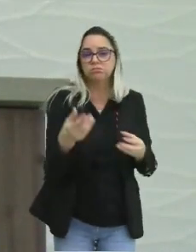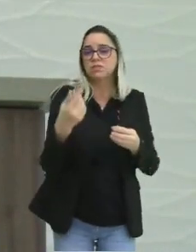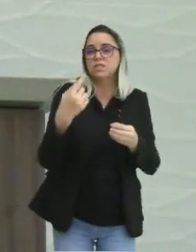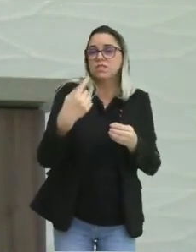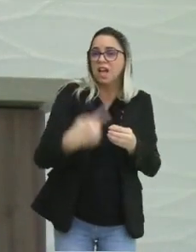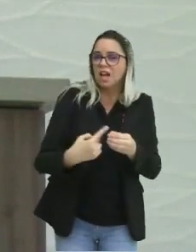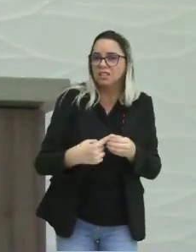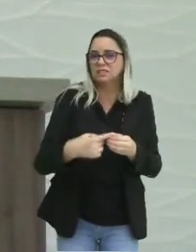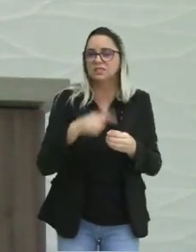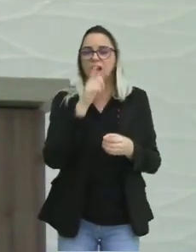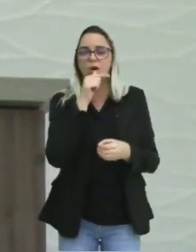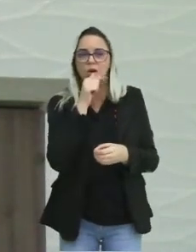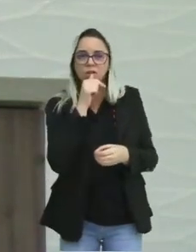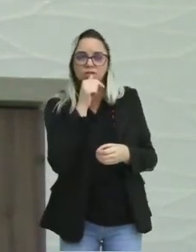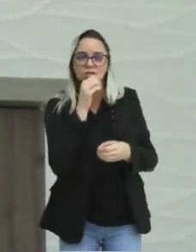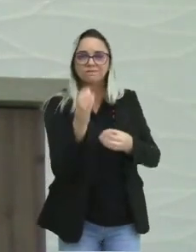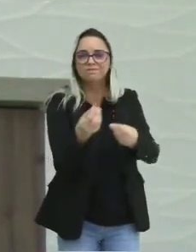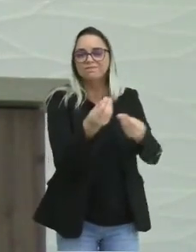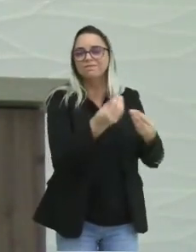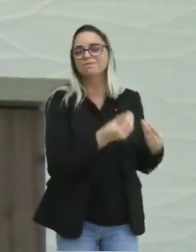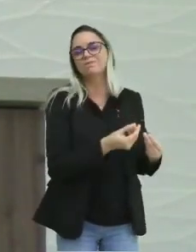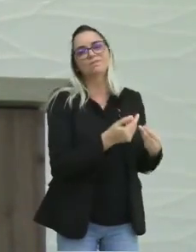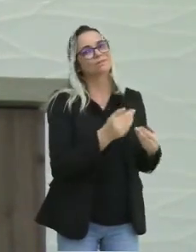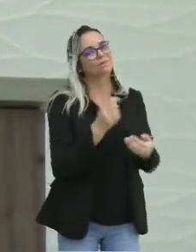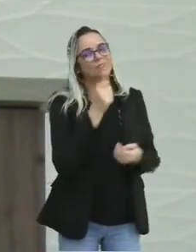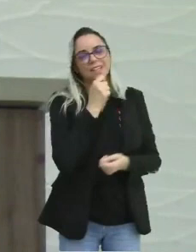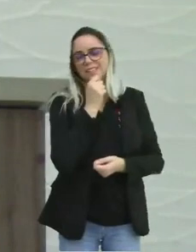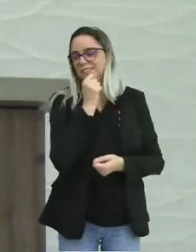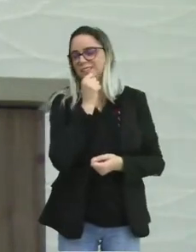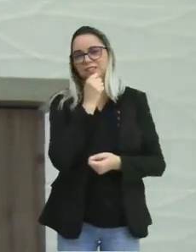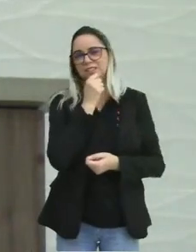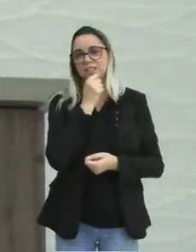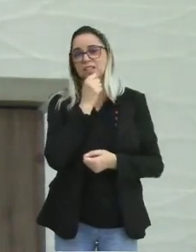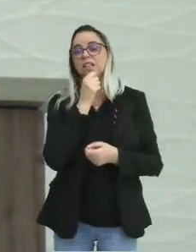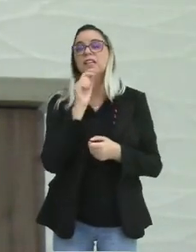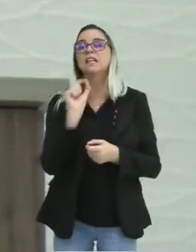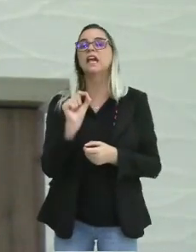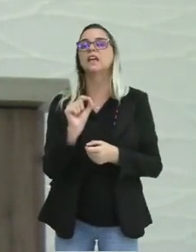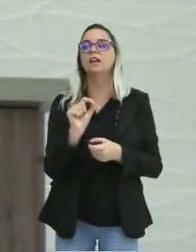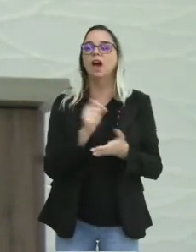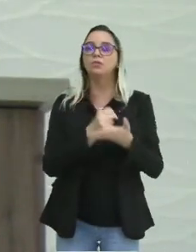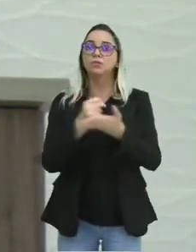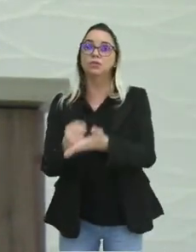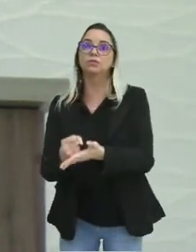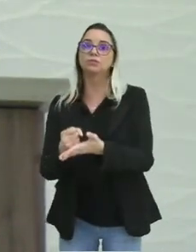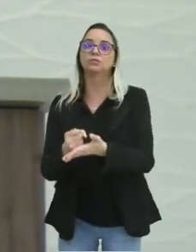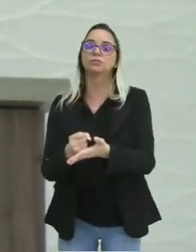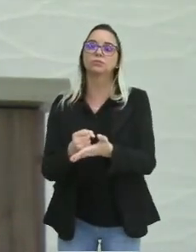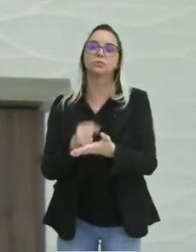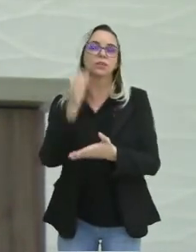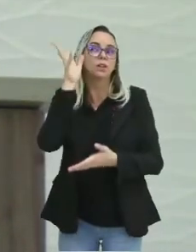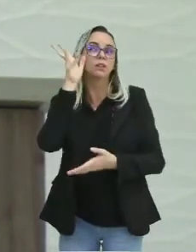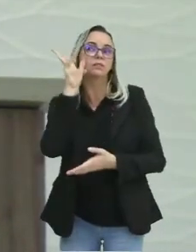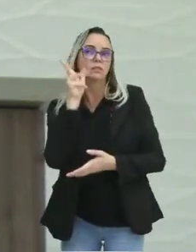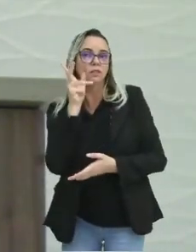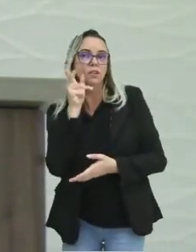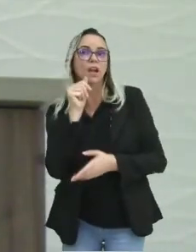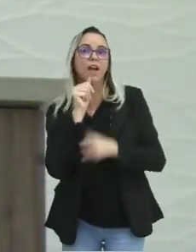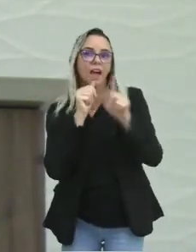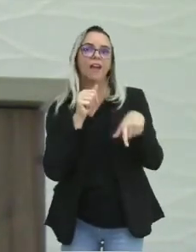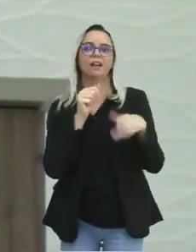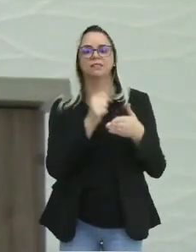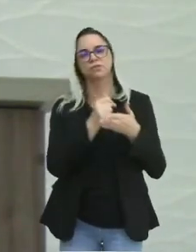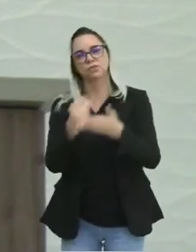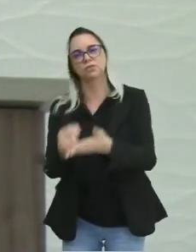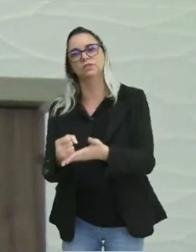beber. Quem está colocando essa água para o pessoal, para essa cisterna que está cadastrada, é o empresário Zé Almeida. Então a gente tem